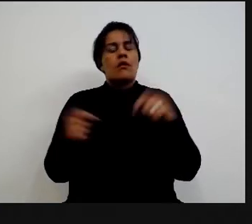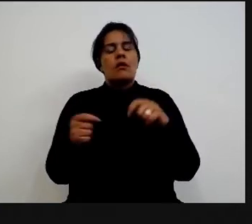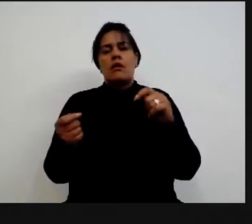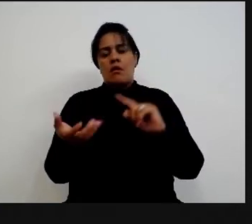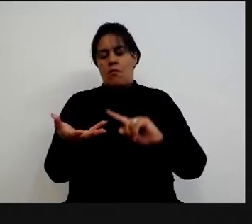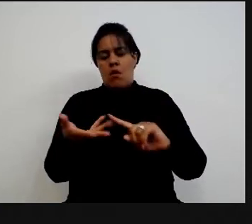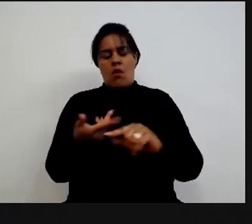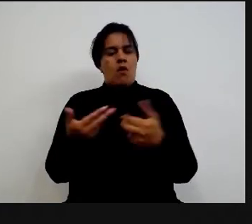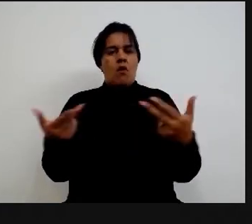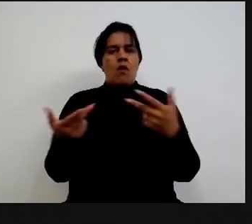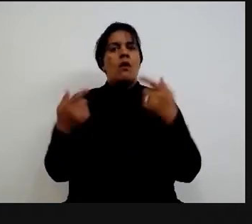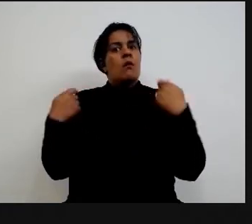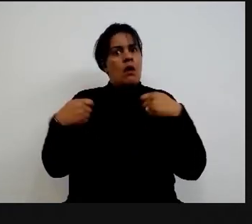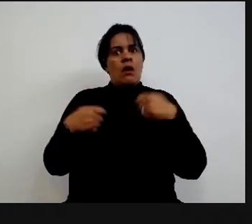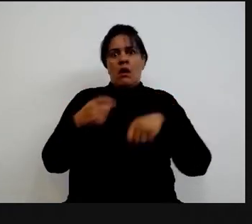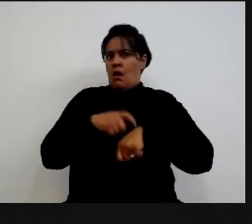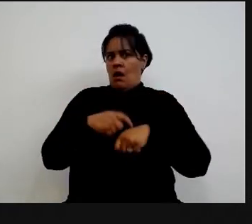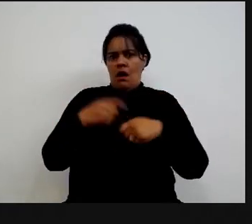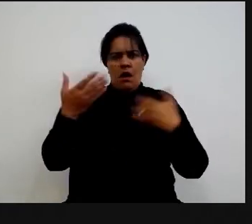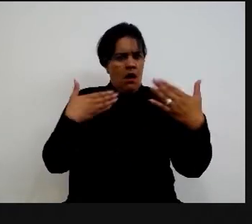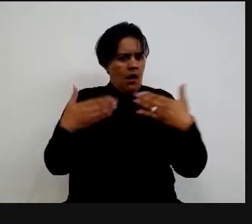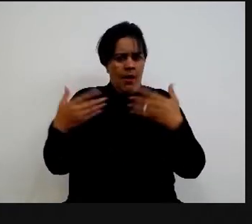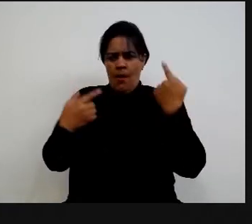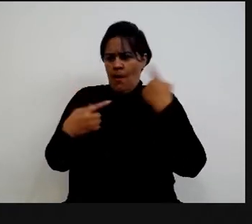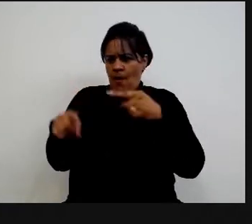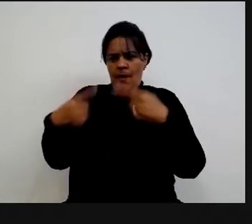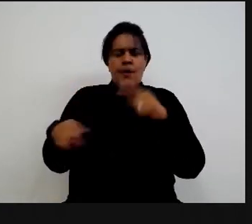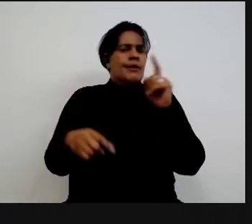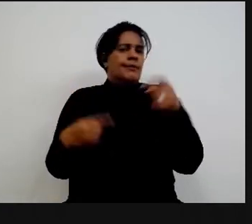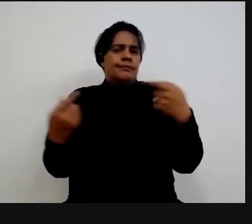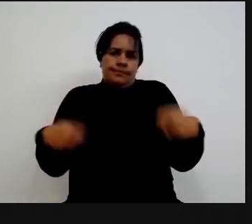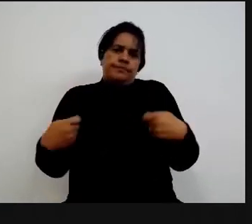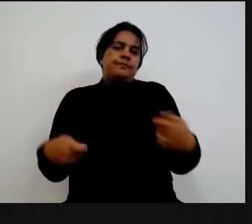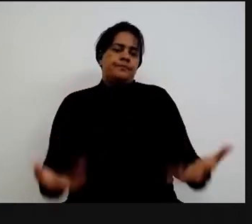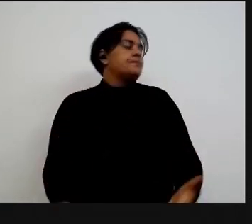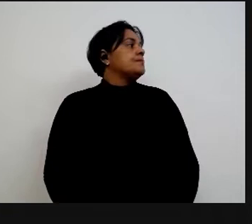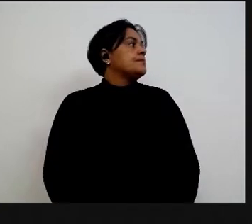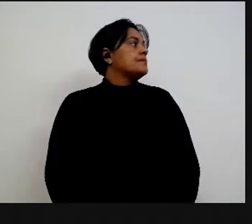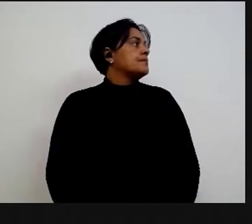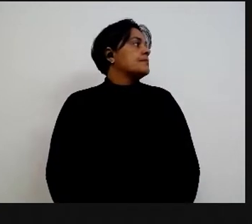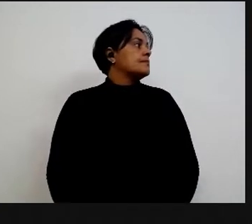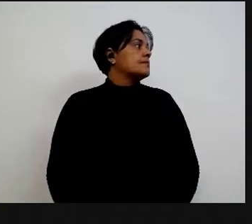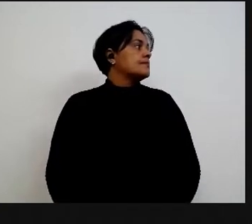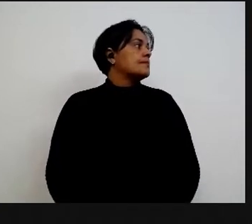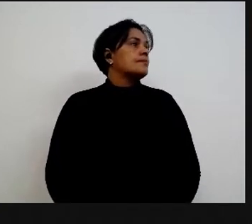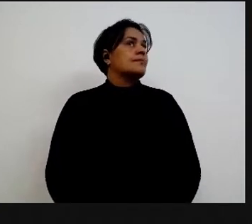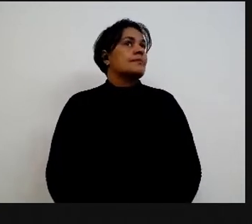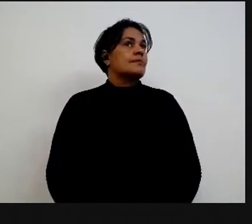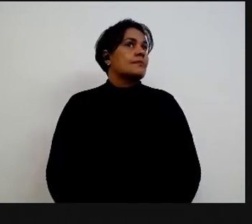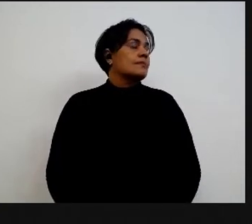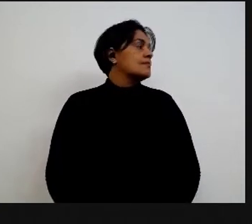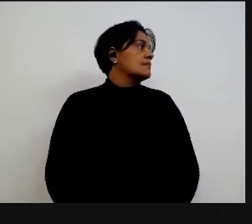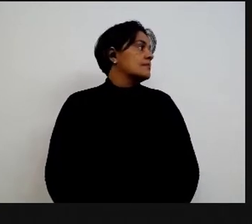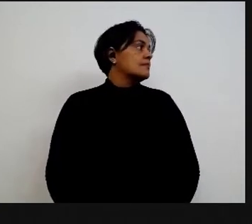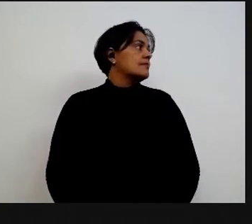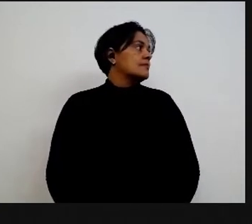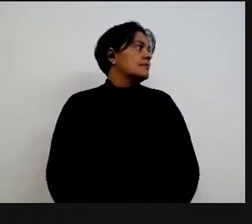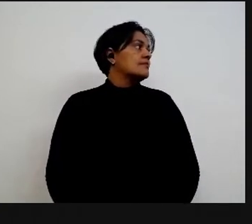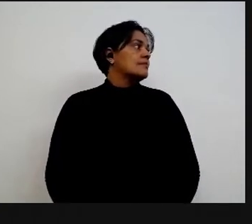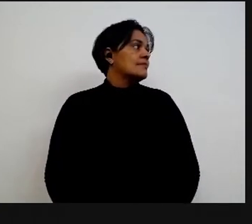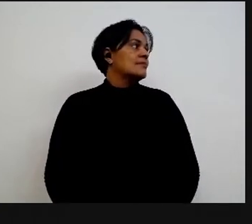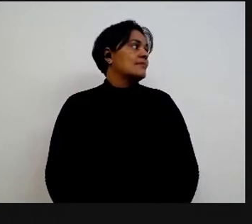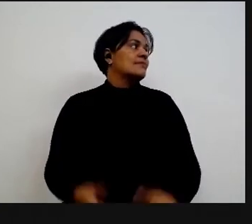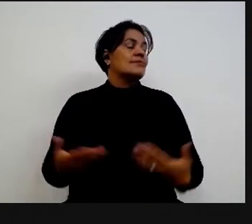acontecerem sem provocar e pegar o dedo e colocar o dedo na ferida ali do professor. Que às vezes até apontar um outro texto